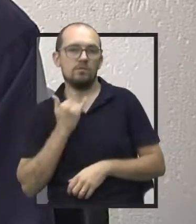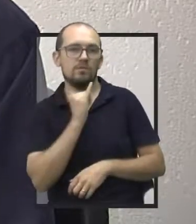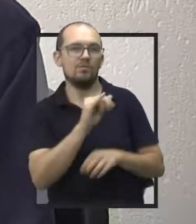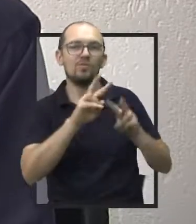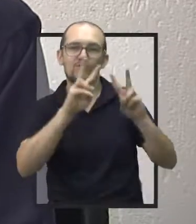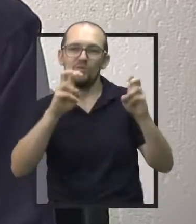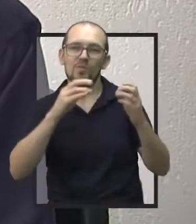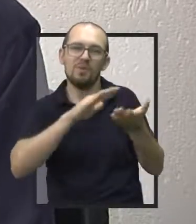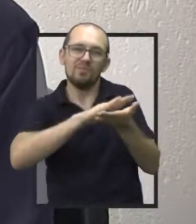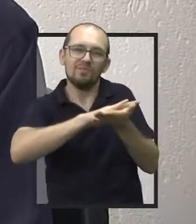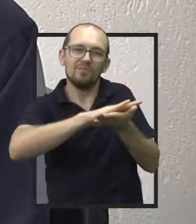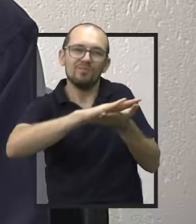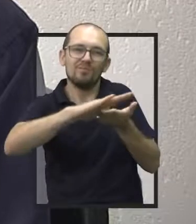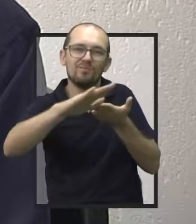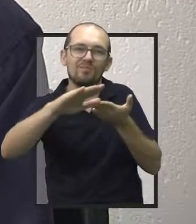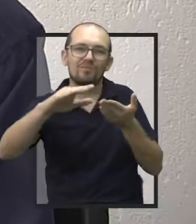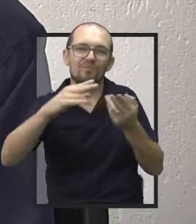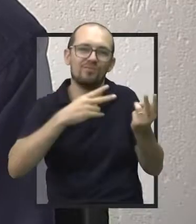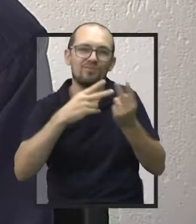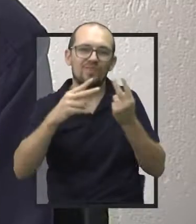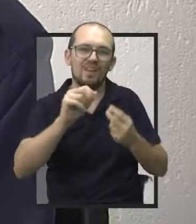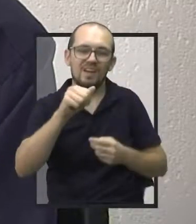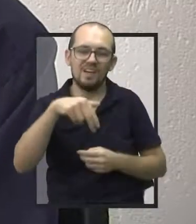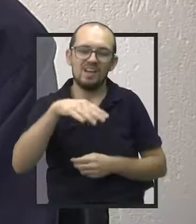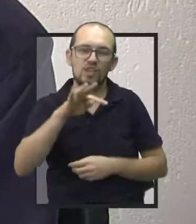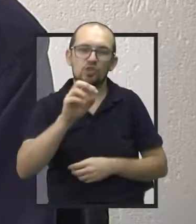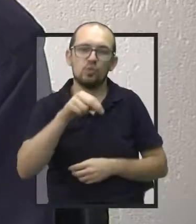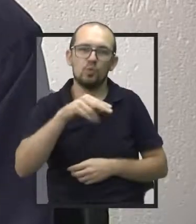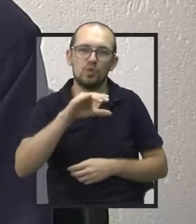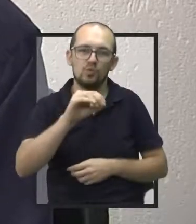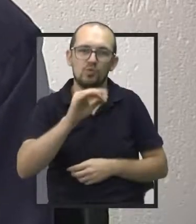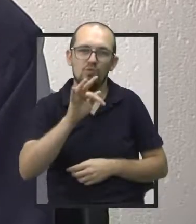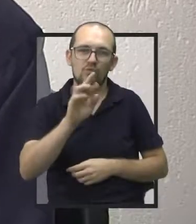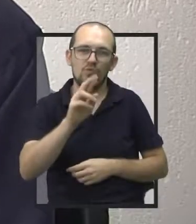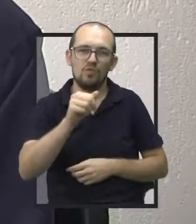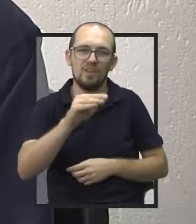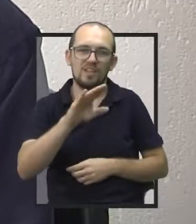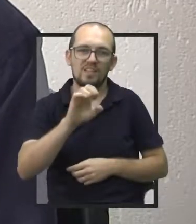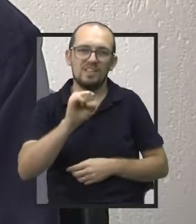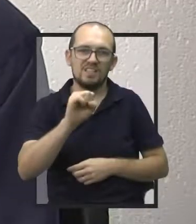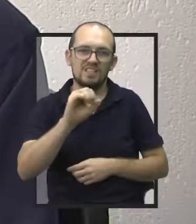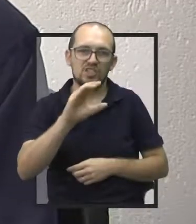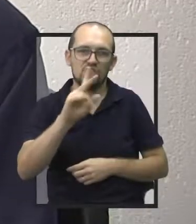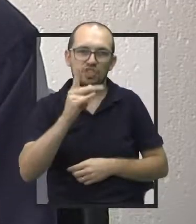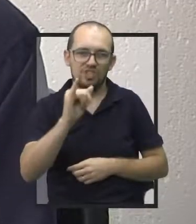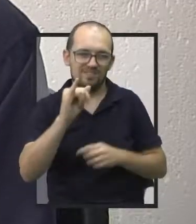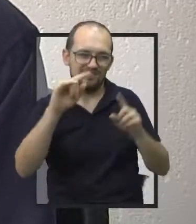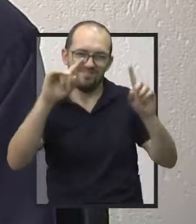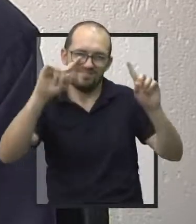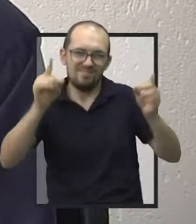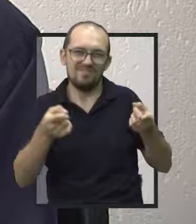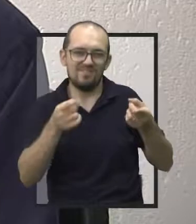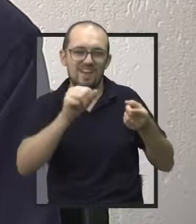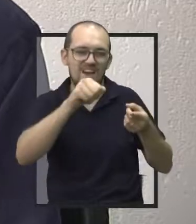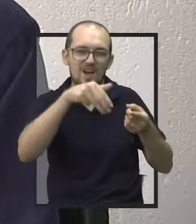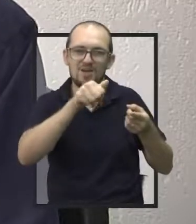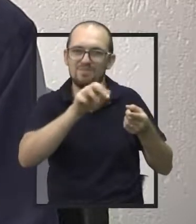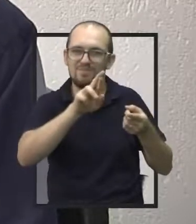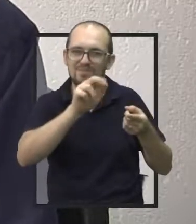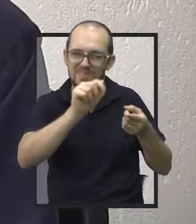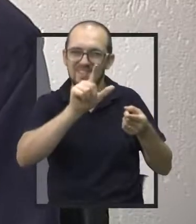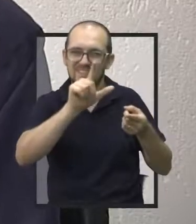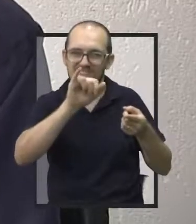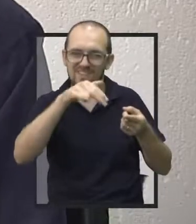vicinal antônio francheska entre parentes amaralina é o conforme ofício nos 10 59 de